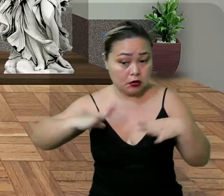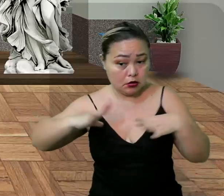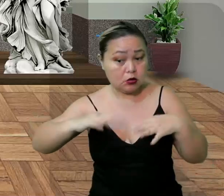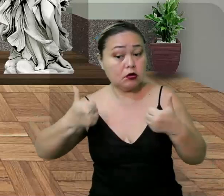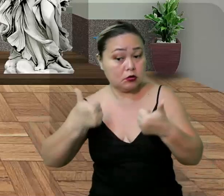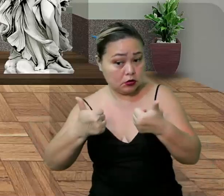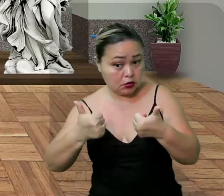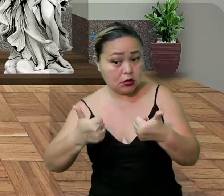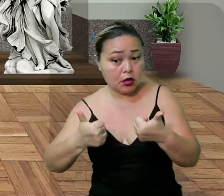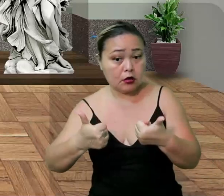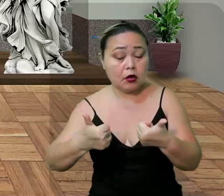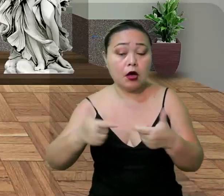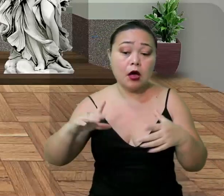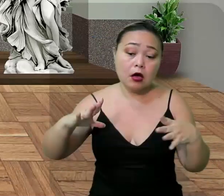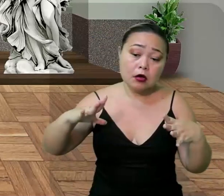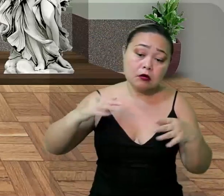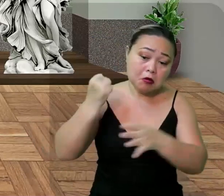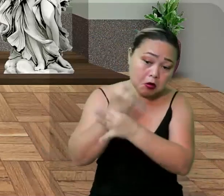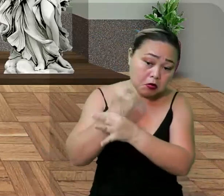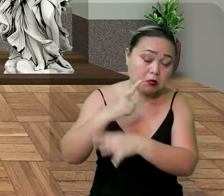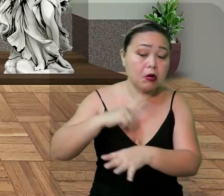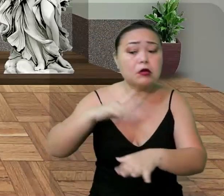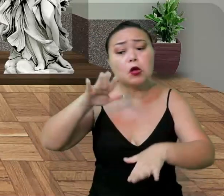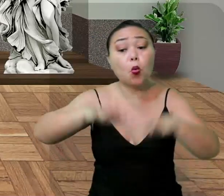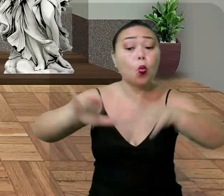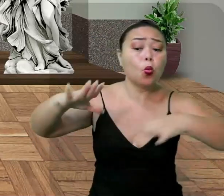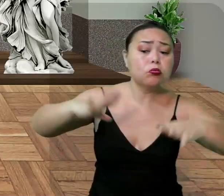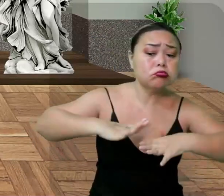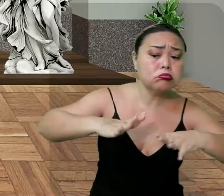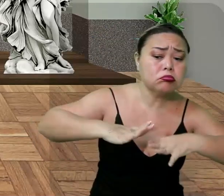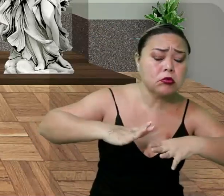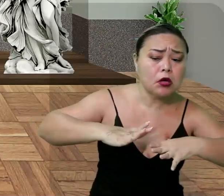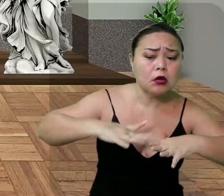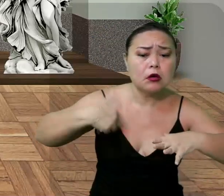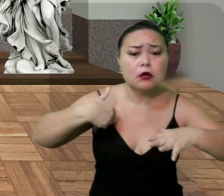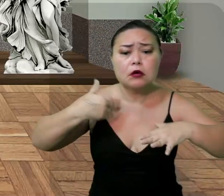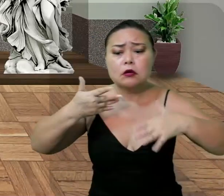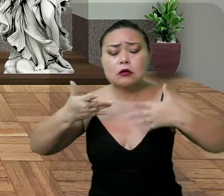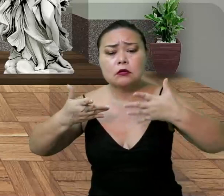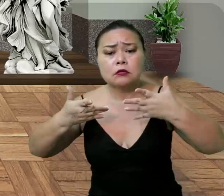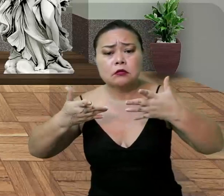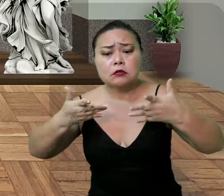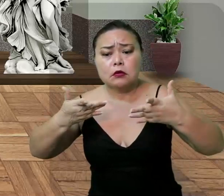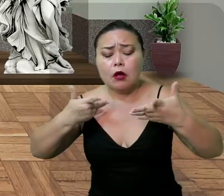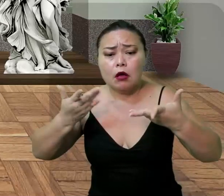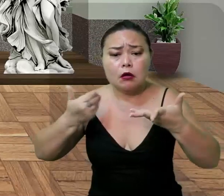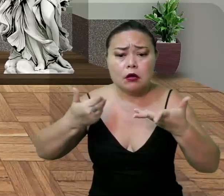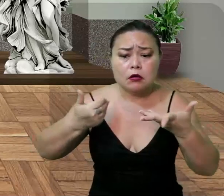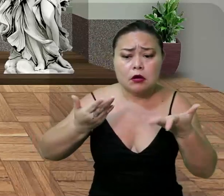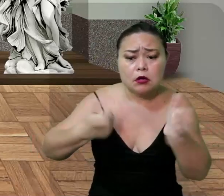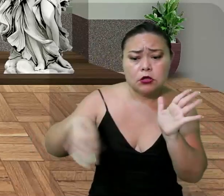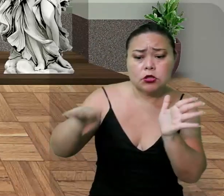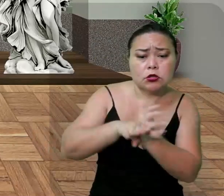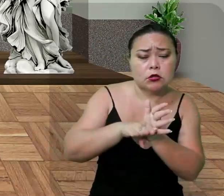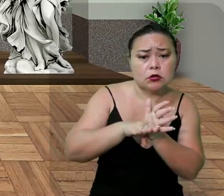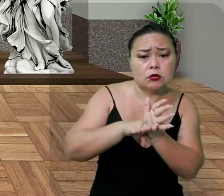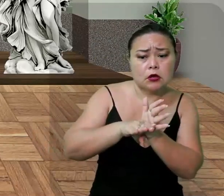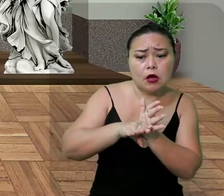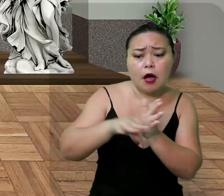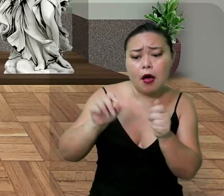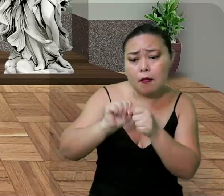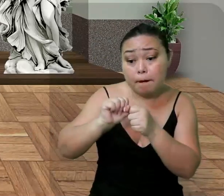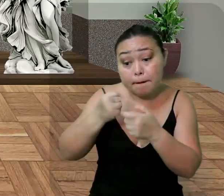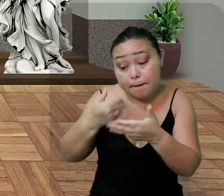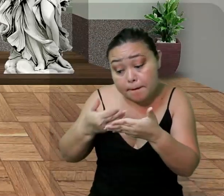segura? Existe sim, mas também tem outras que precisam correr para chegar pelo menos perto